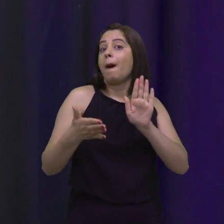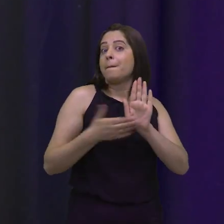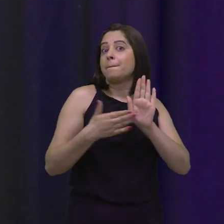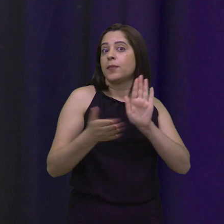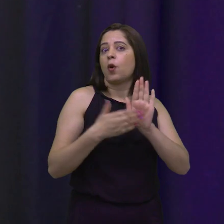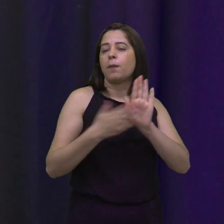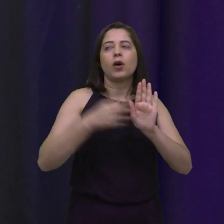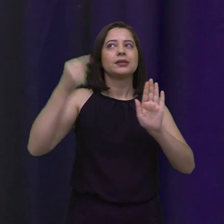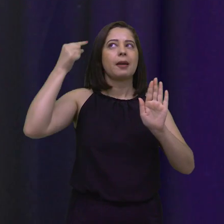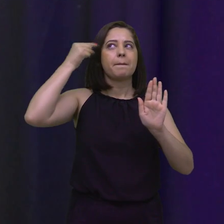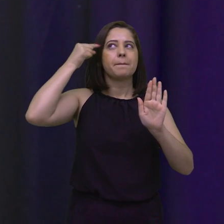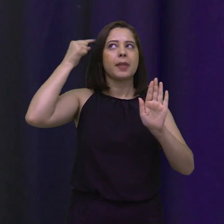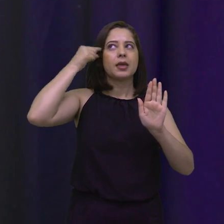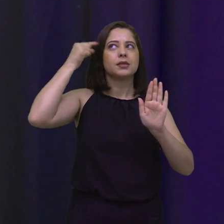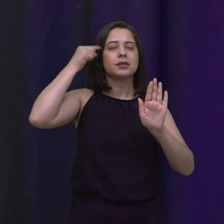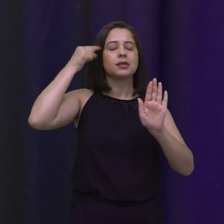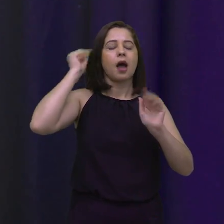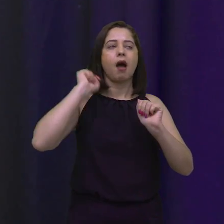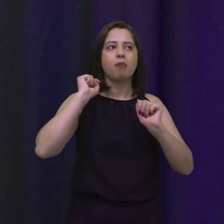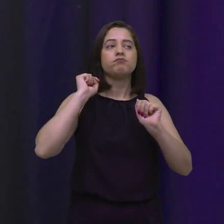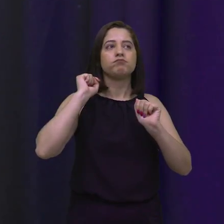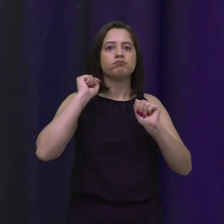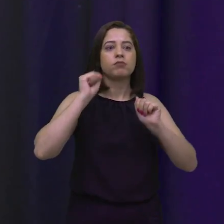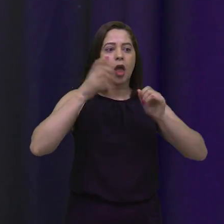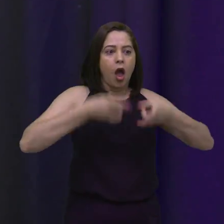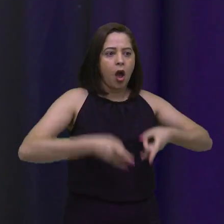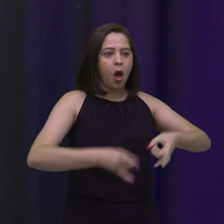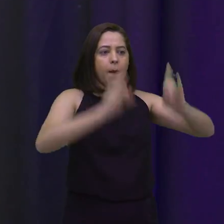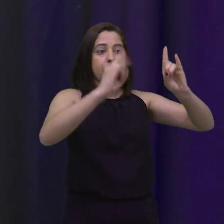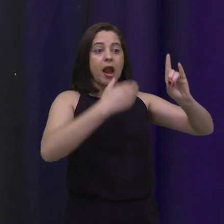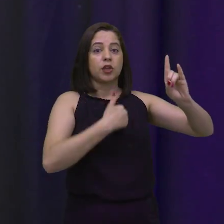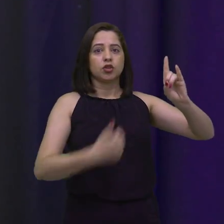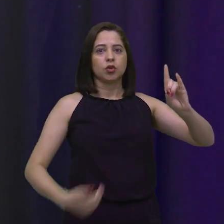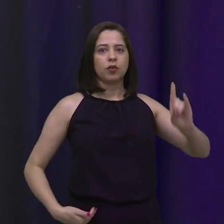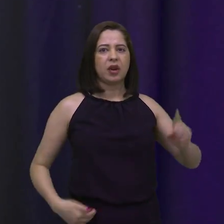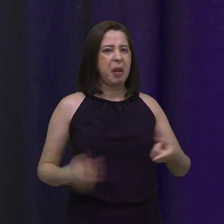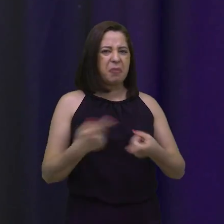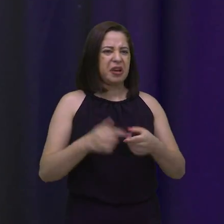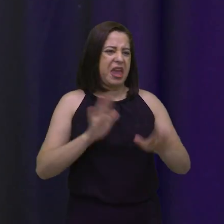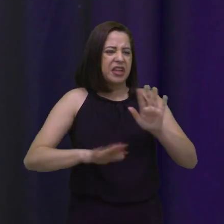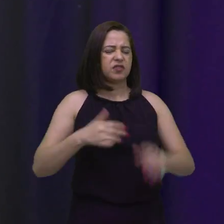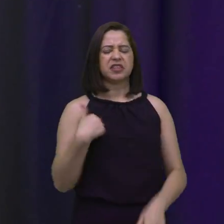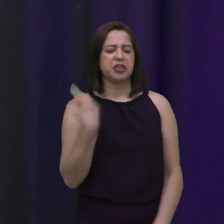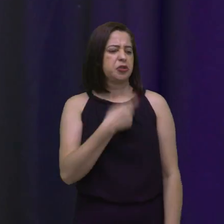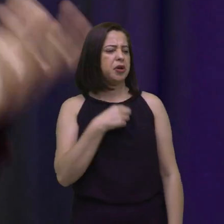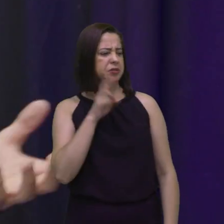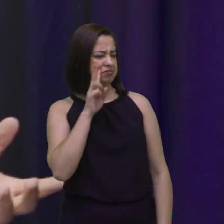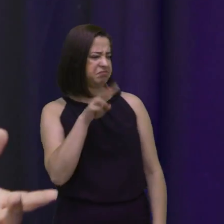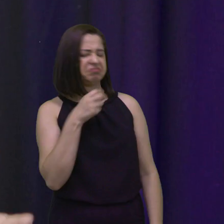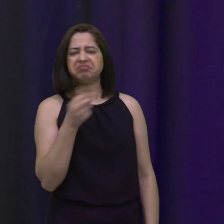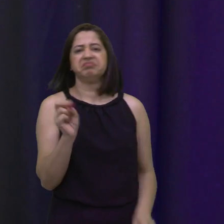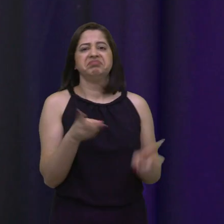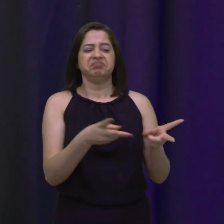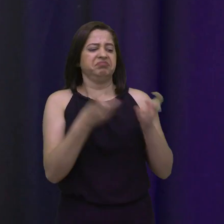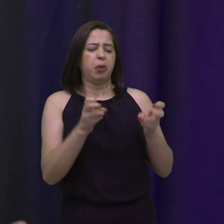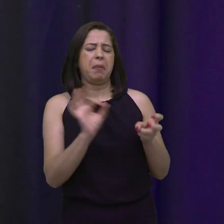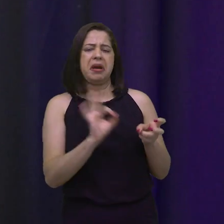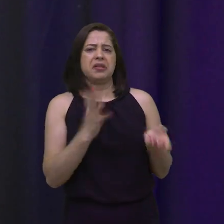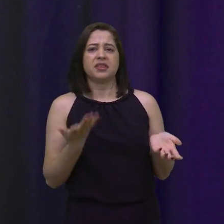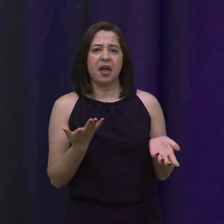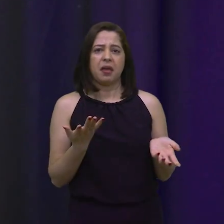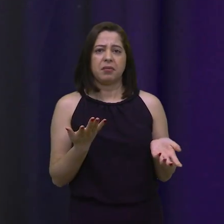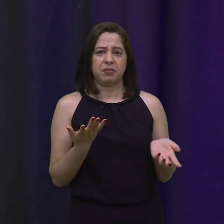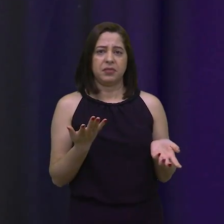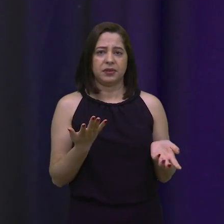público uma proposta de repensar os próprios espaços, ou seja, aquele olhar que às vezes a gente não entende, né? Porque para a gente